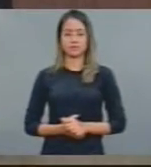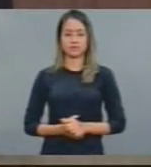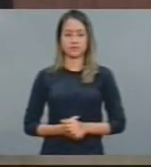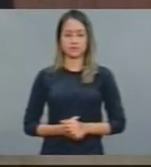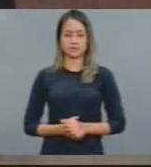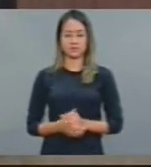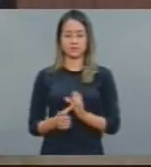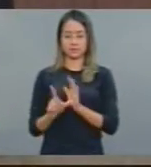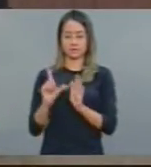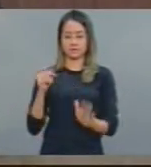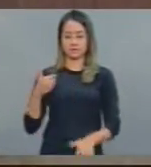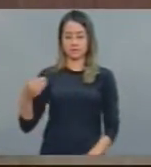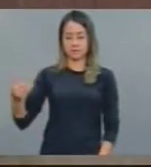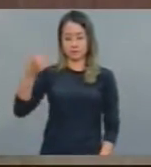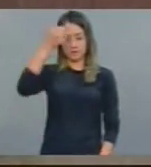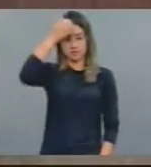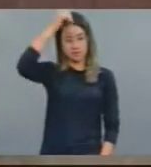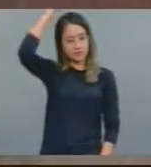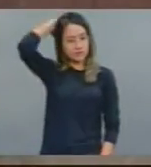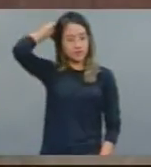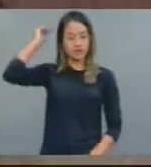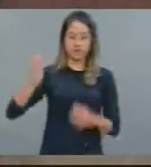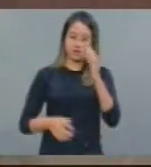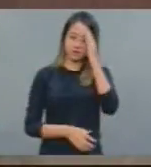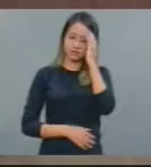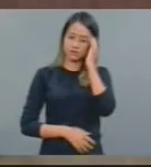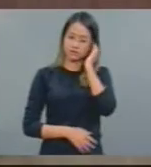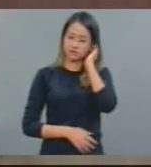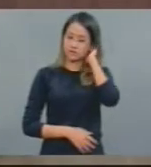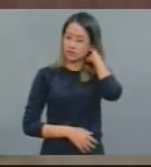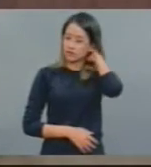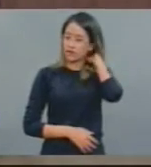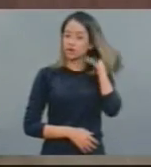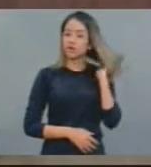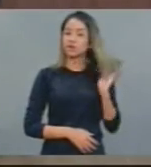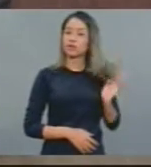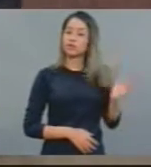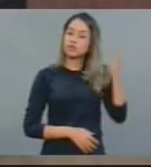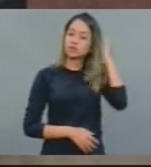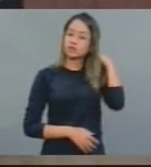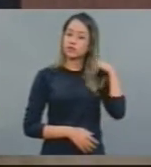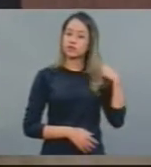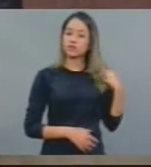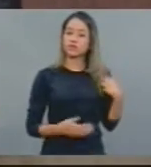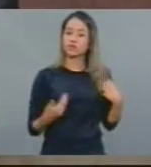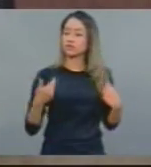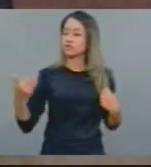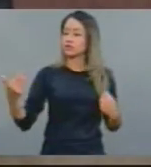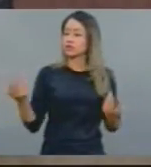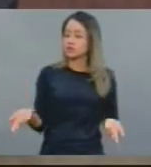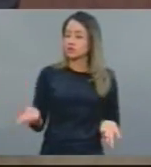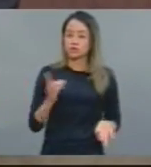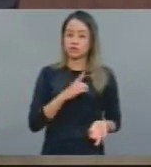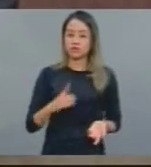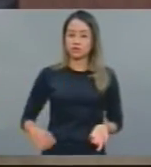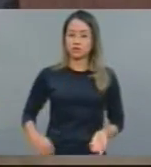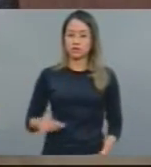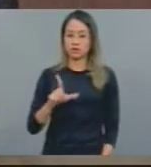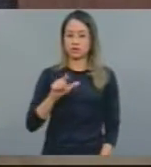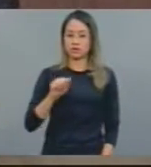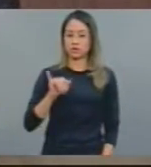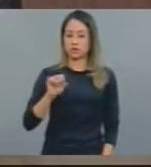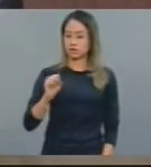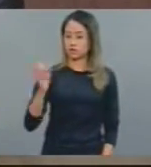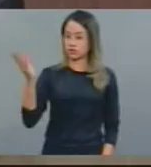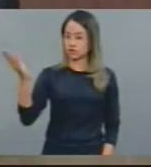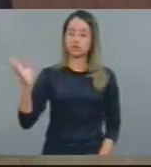passar a palavra à deputada Silvana, uma outra emenda nossa, e eu queria aqui, eu não sei se a deputada Laís está presente, queria